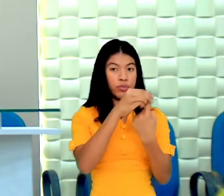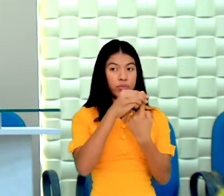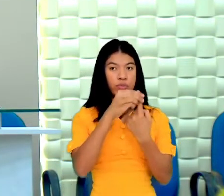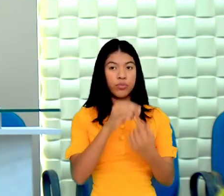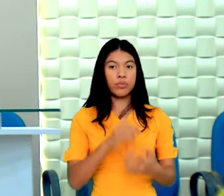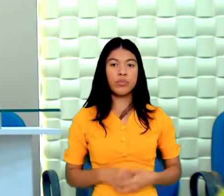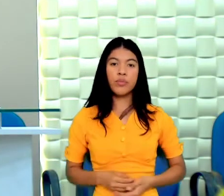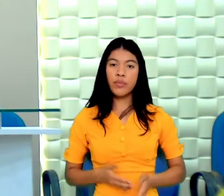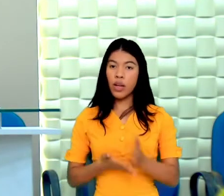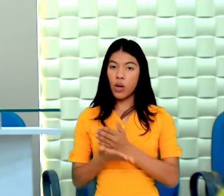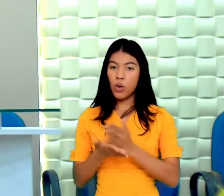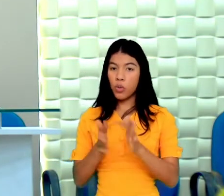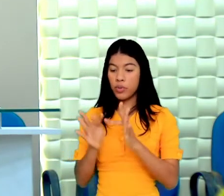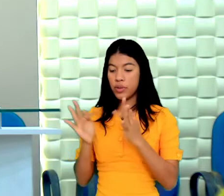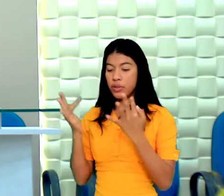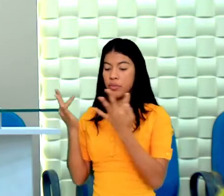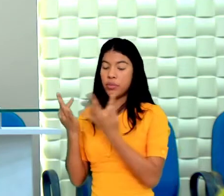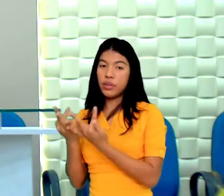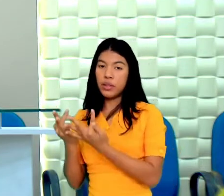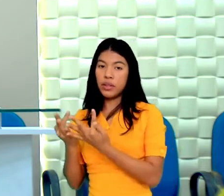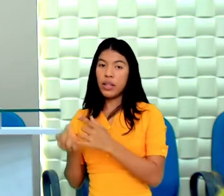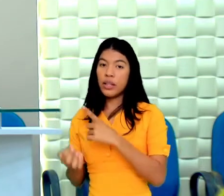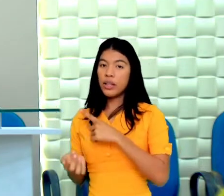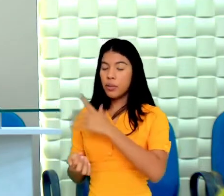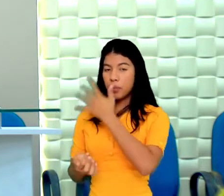pessoas crentes e não crentes.